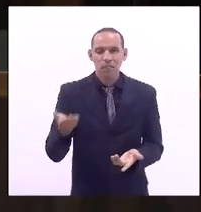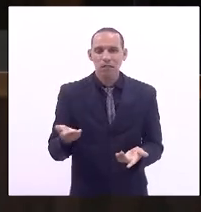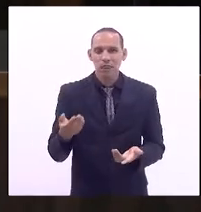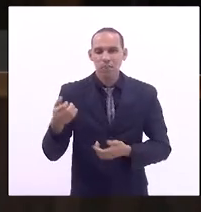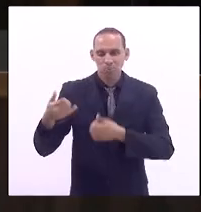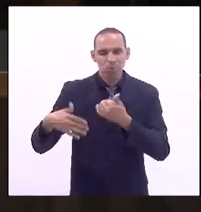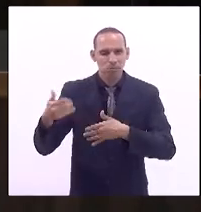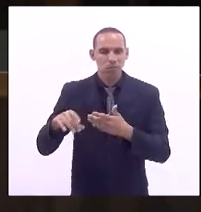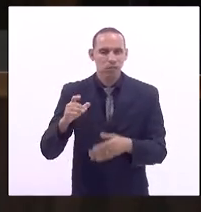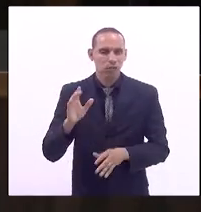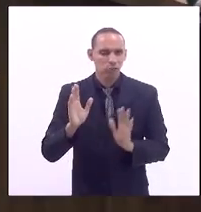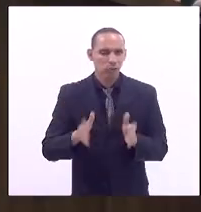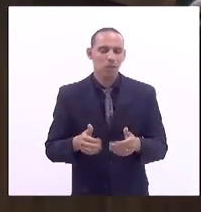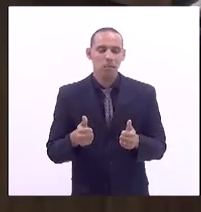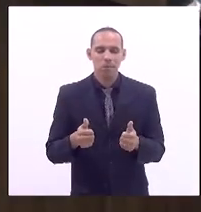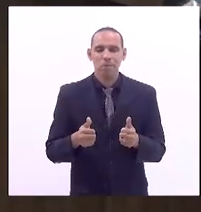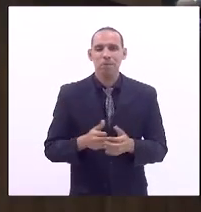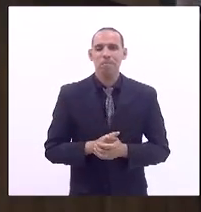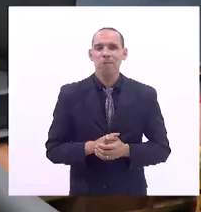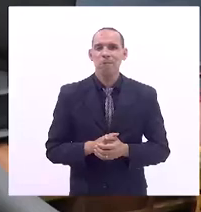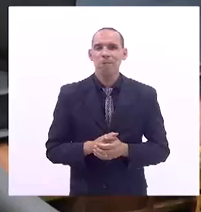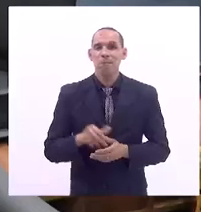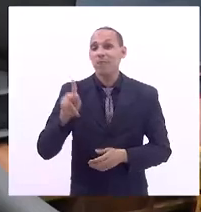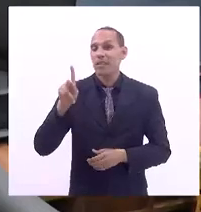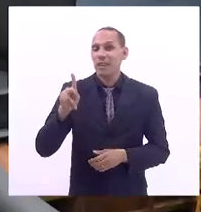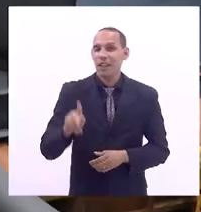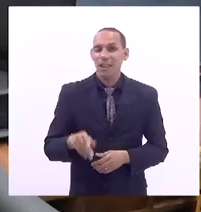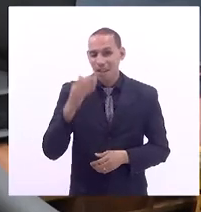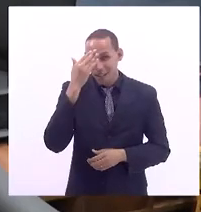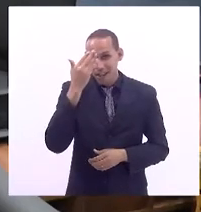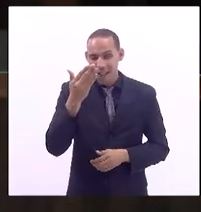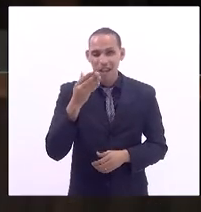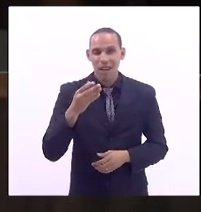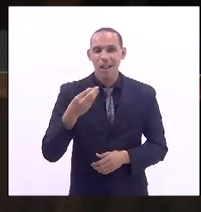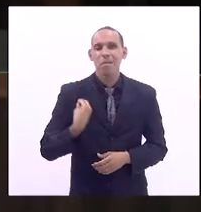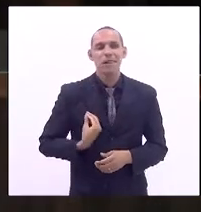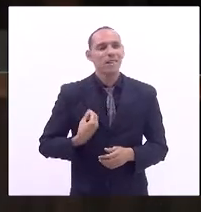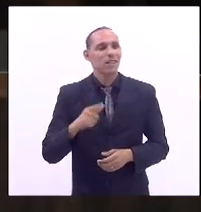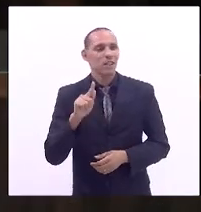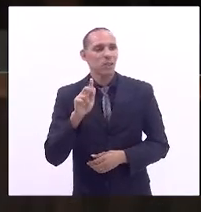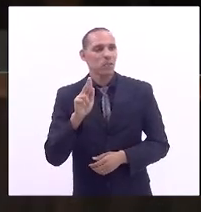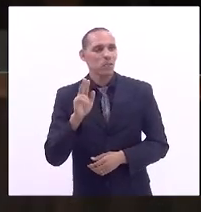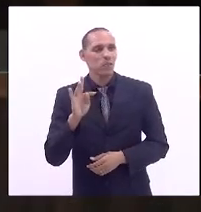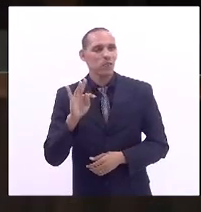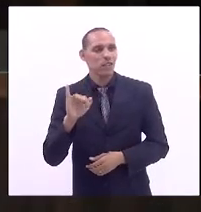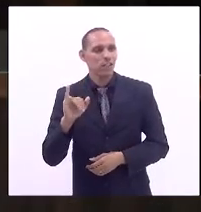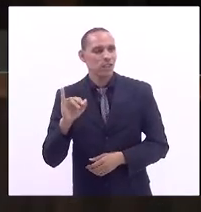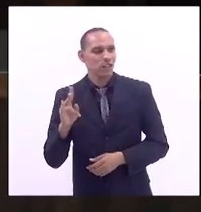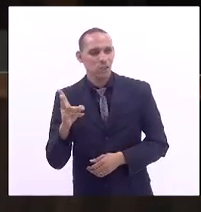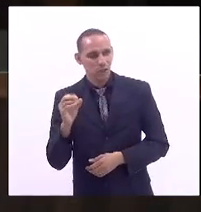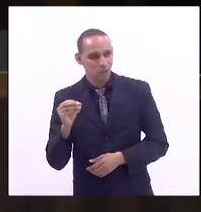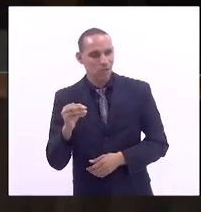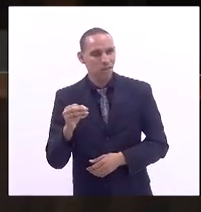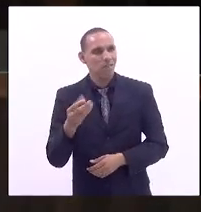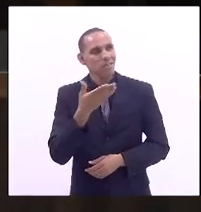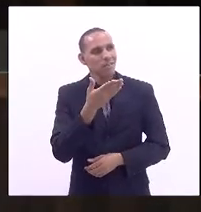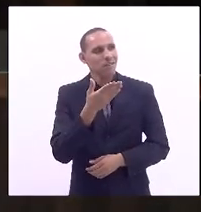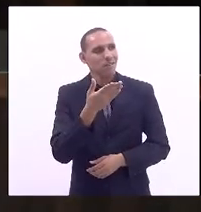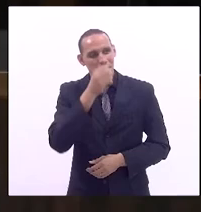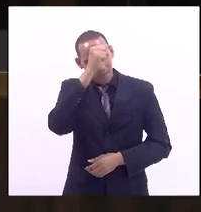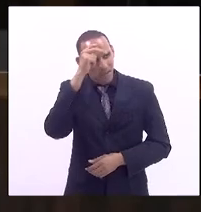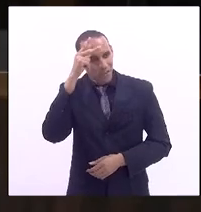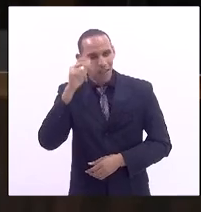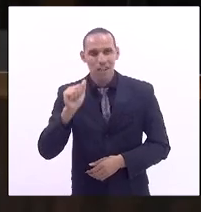falamos já tá bom ok presidência agradece a presença do gostinho prefeito de Areial aqui está conosco desde